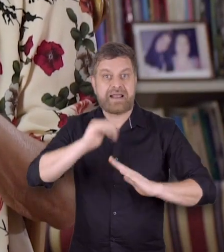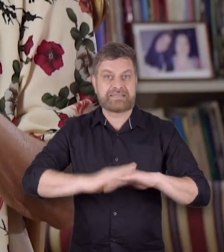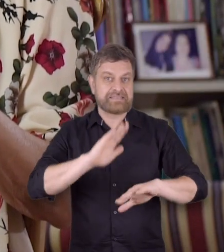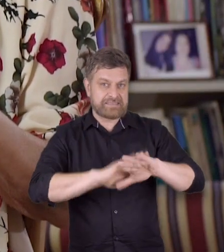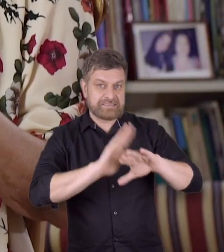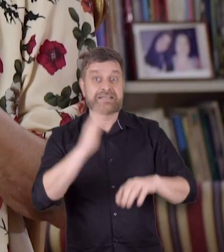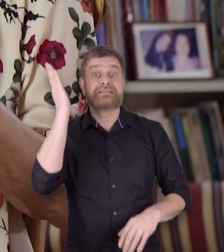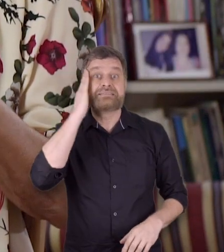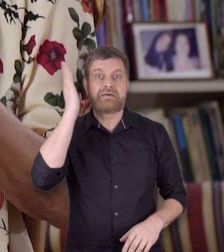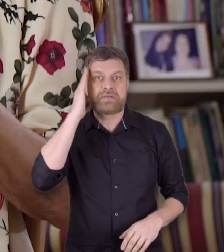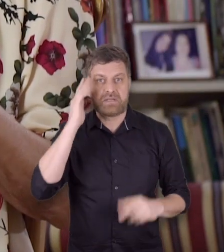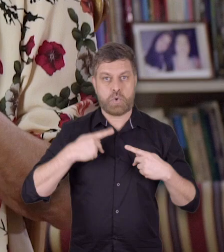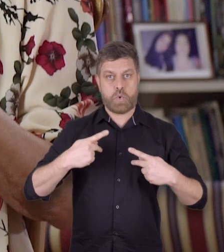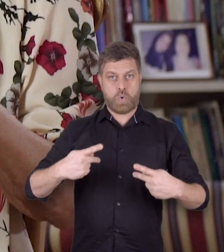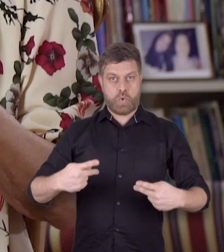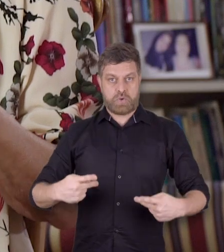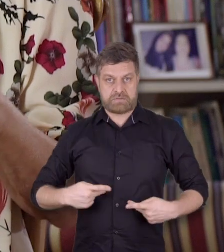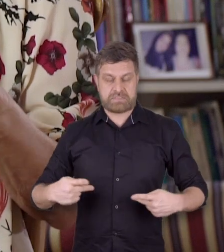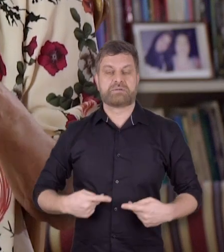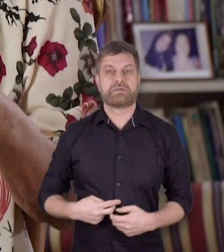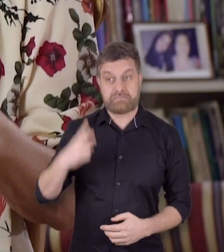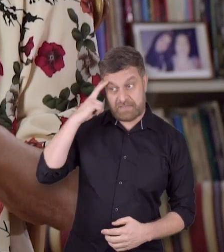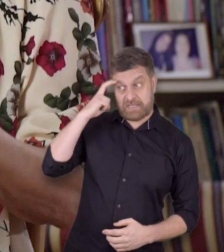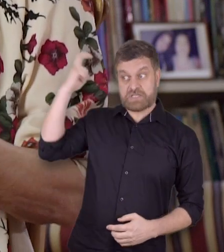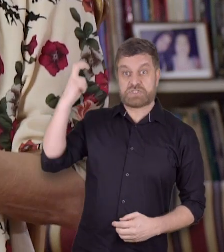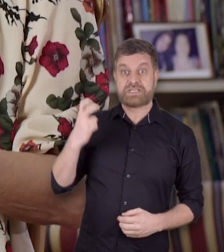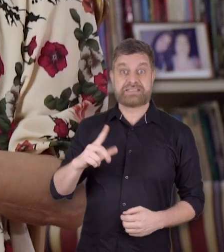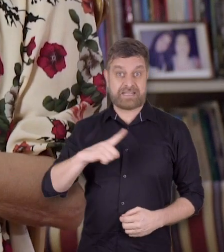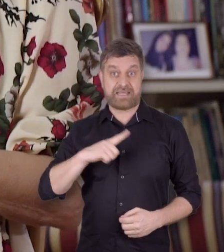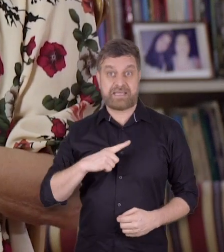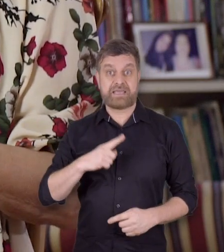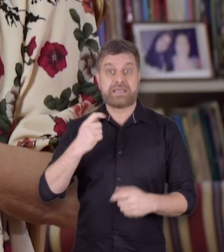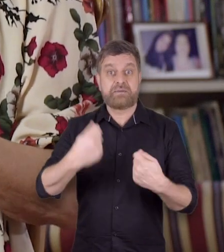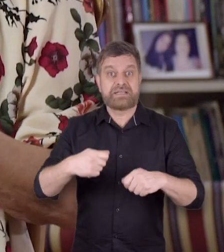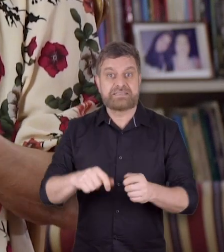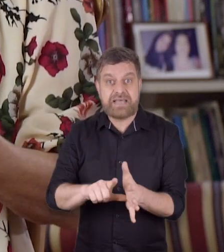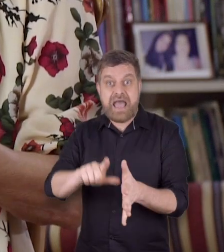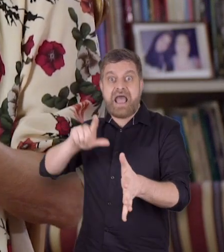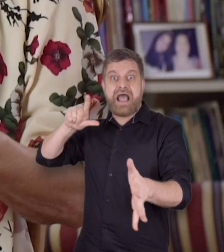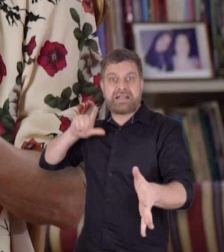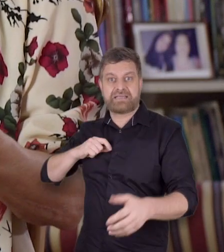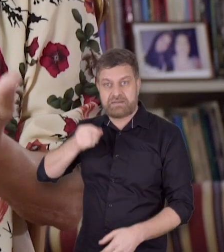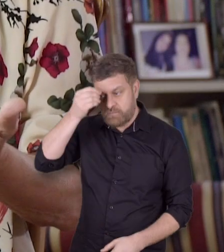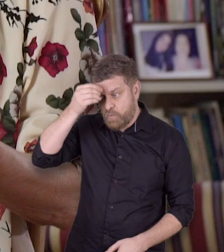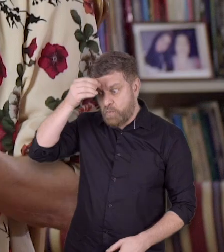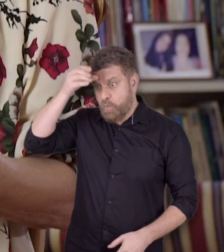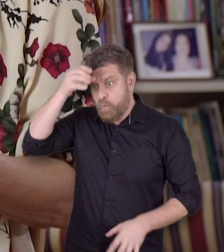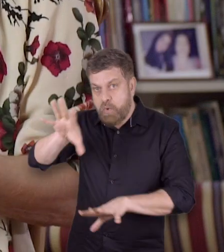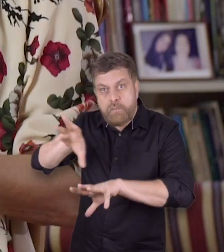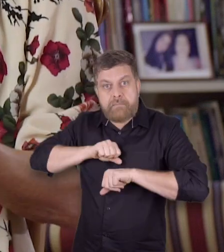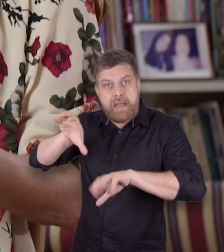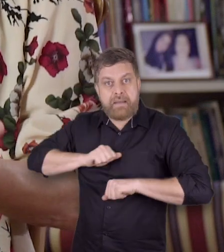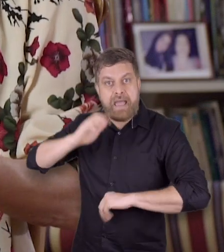fazer. O ser humano não seria um homo faber se ele não tivesse absorvido